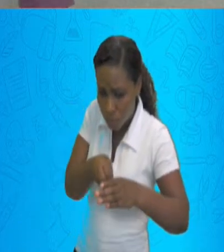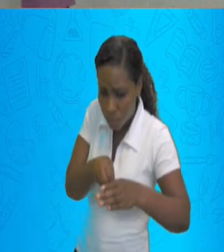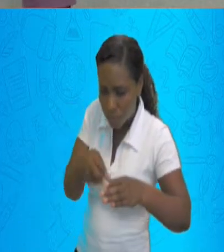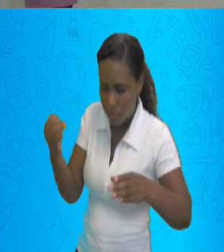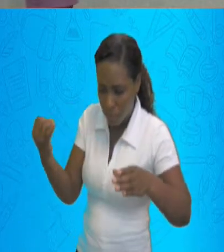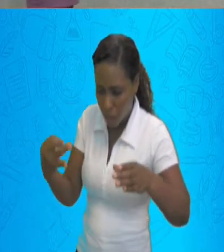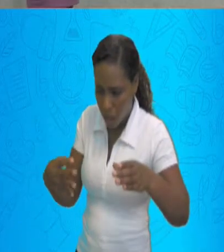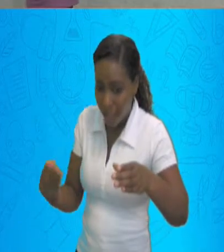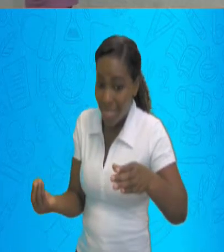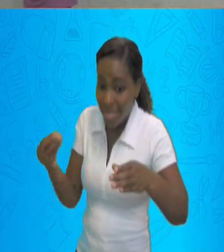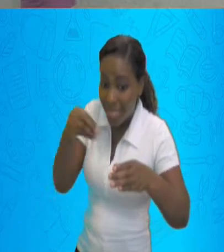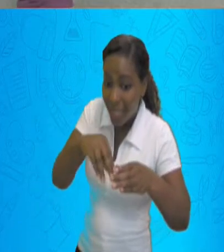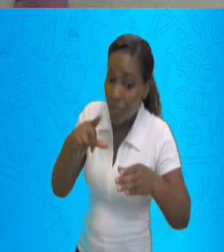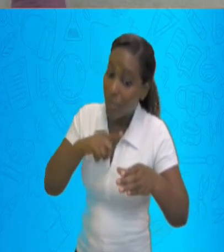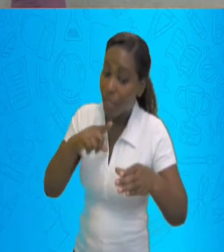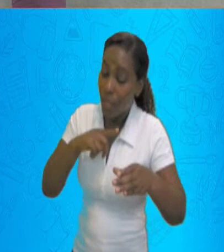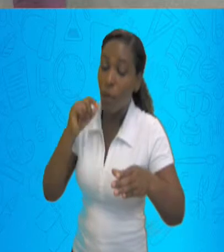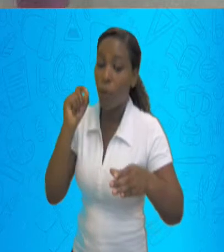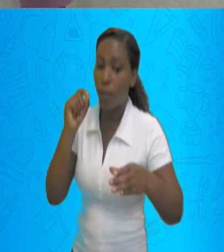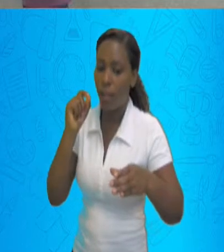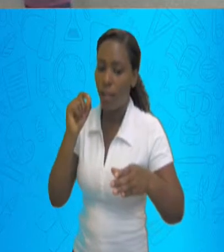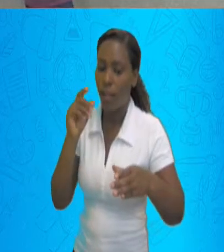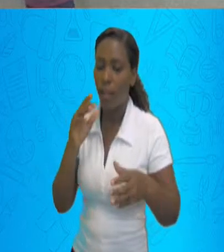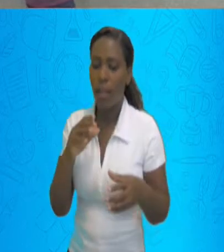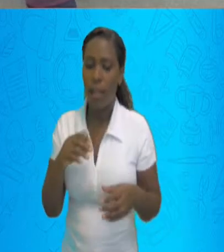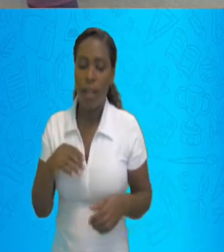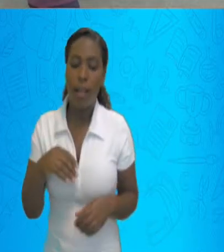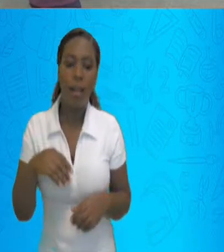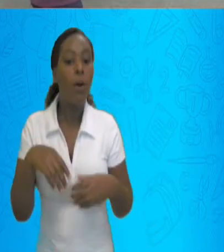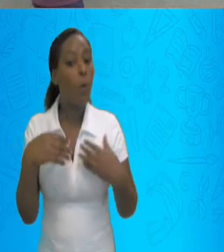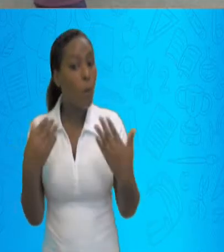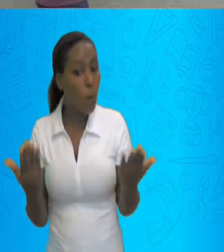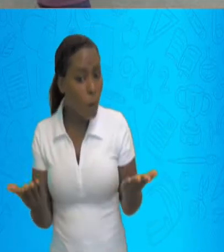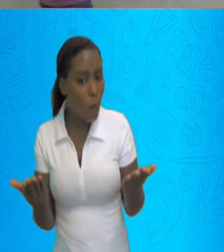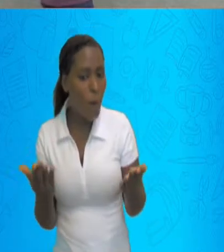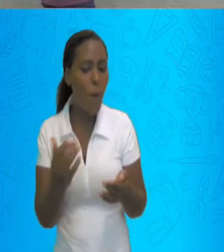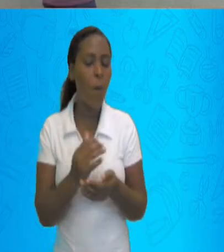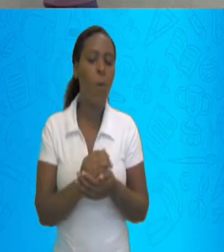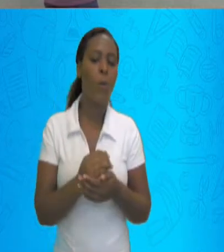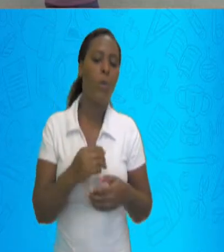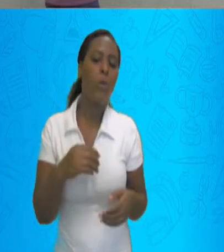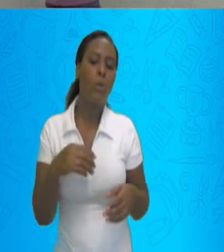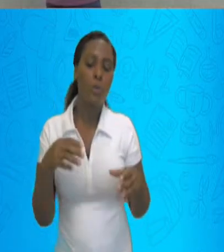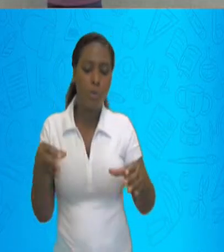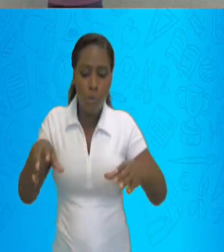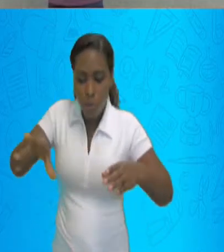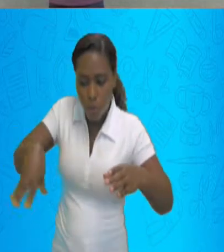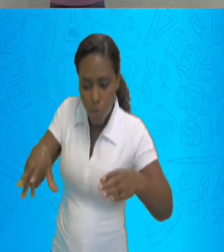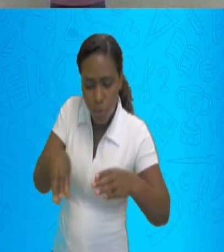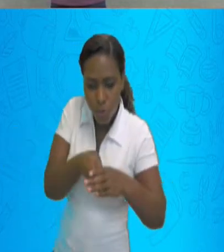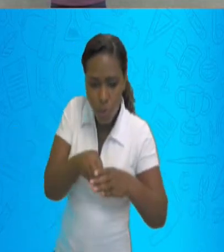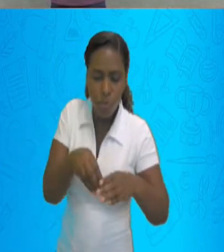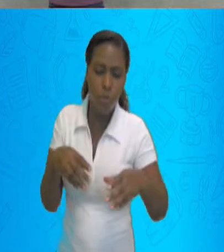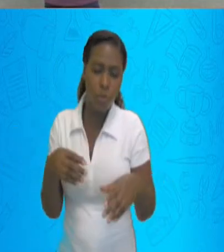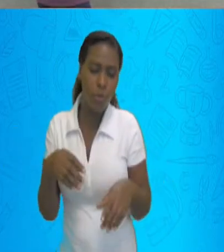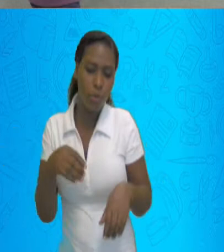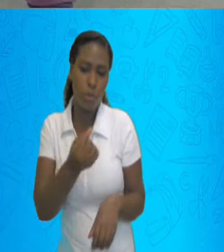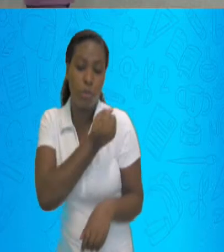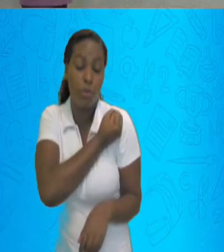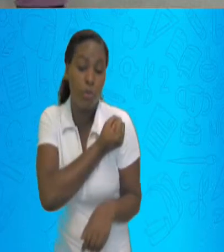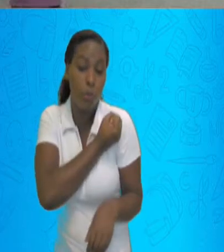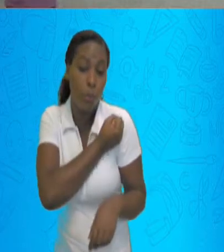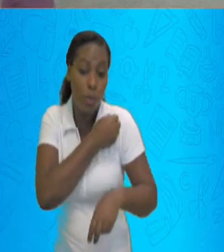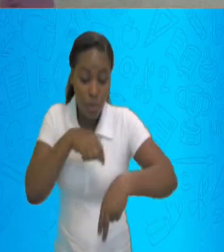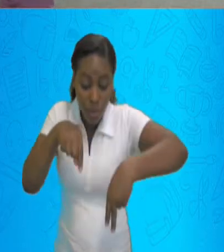grande grupo de conjuntos numéricos, nós temos qual? O conjunto dos números naturais, representado pela letra N. Quais